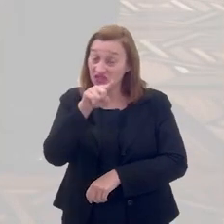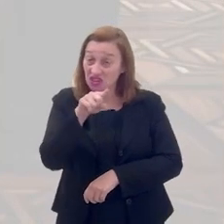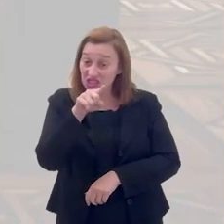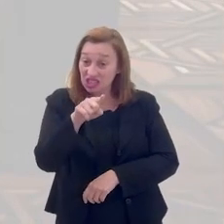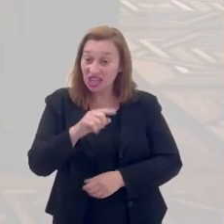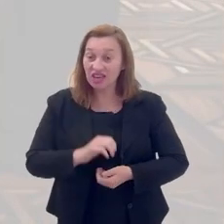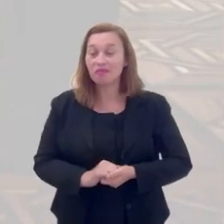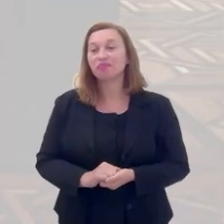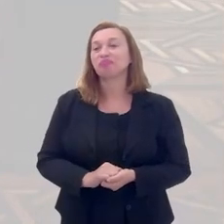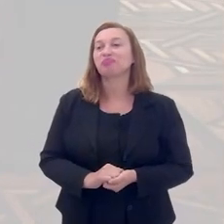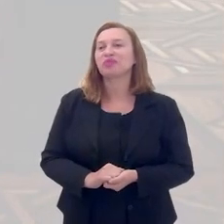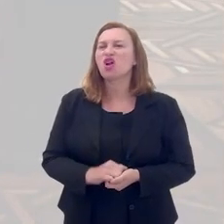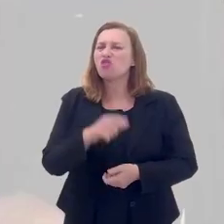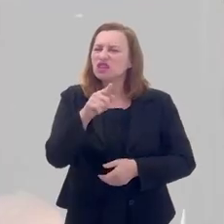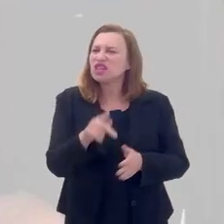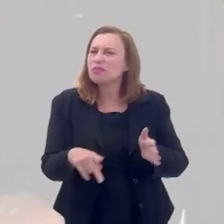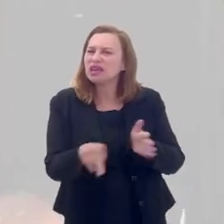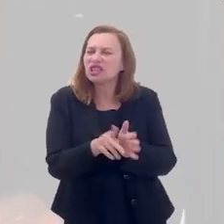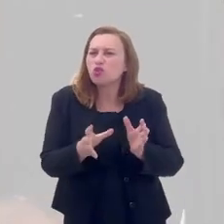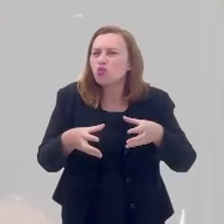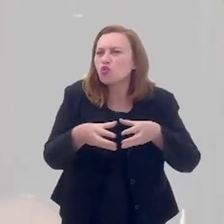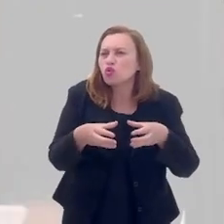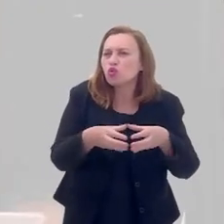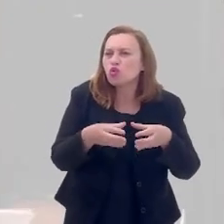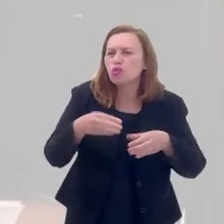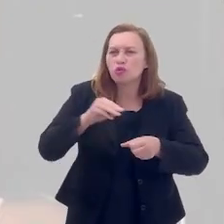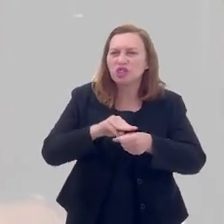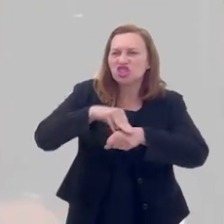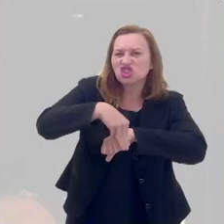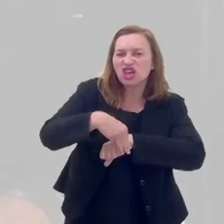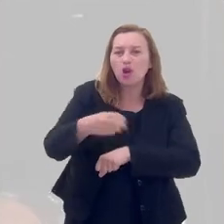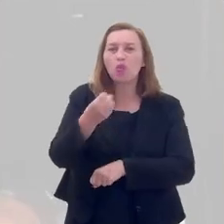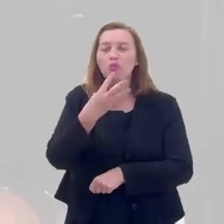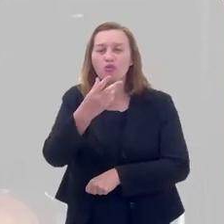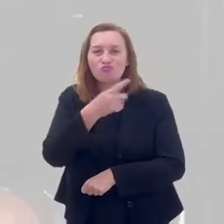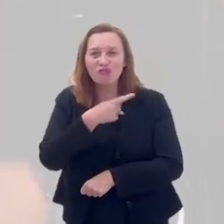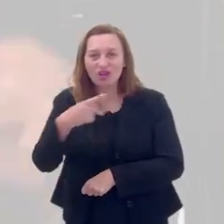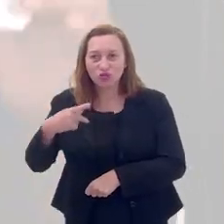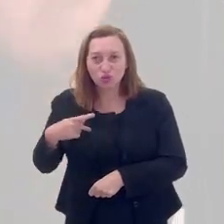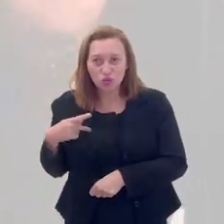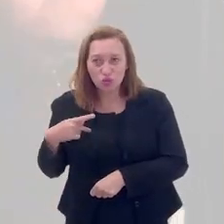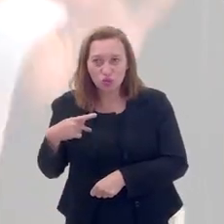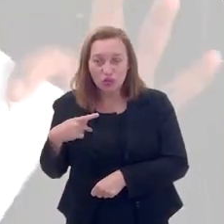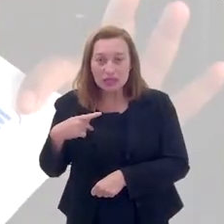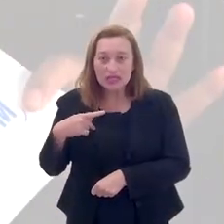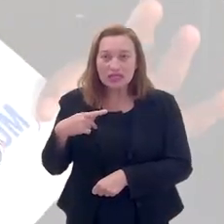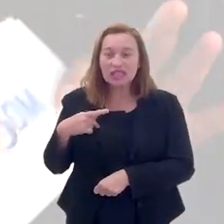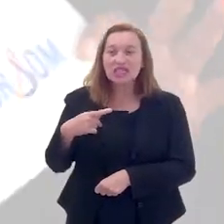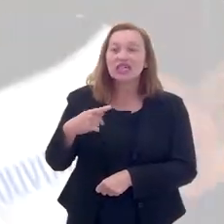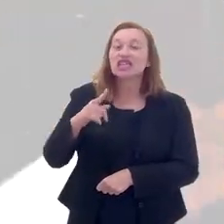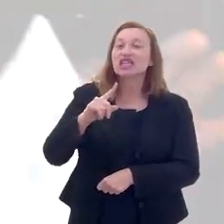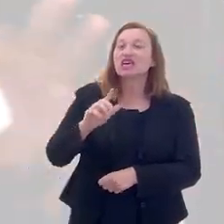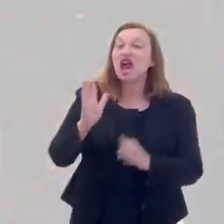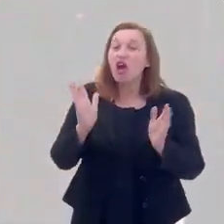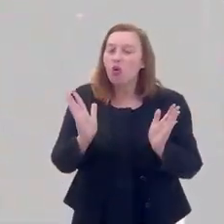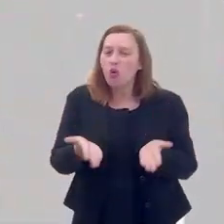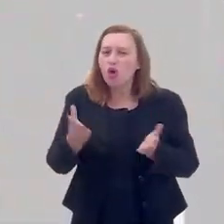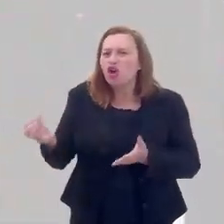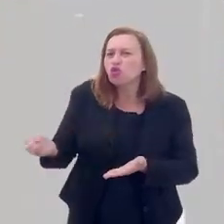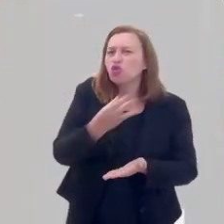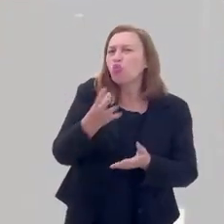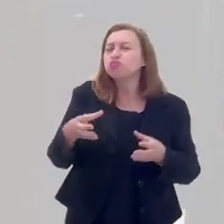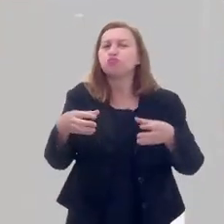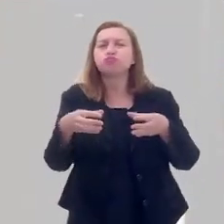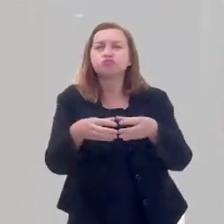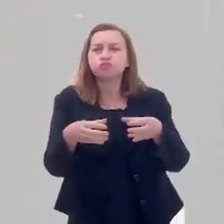técnica você fez parte do grupo do Ministério Bom Pastor e partiu e de lá agora tem